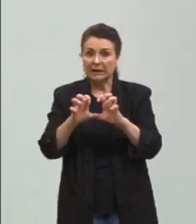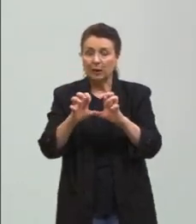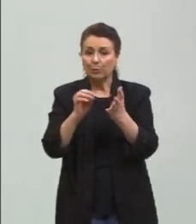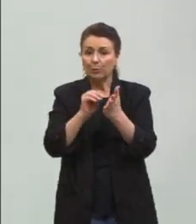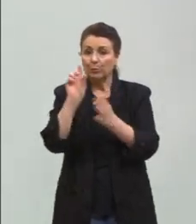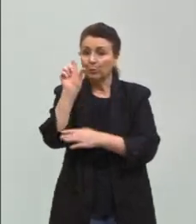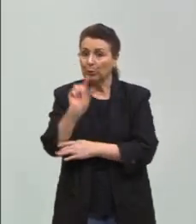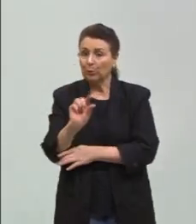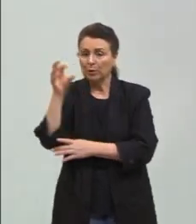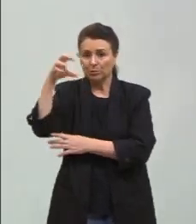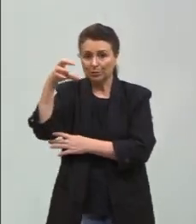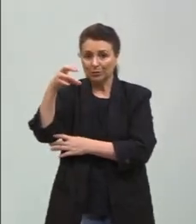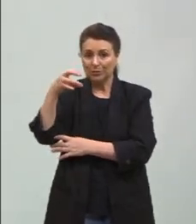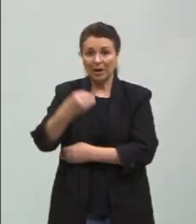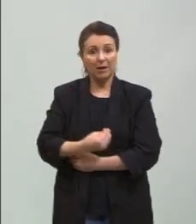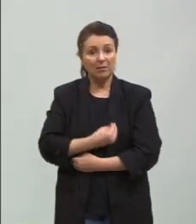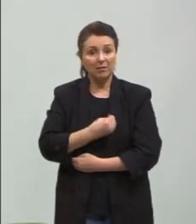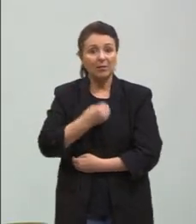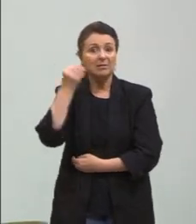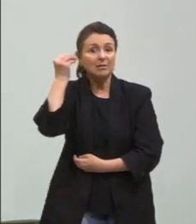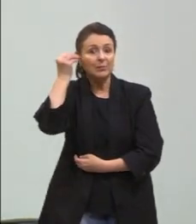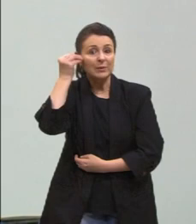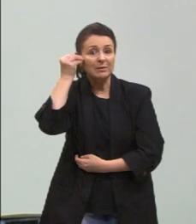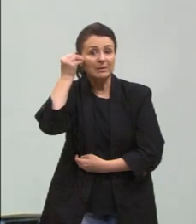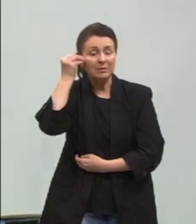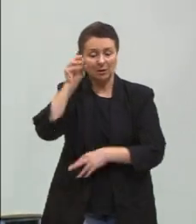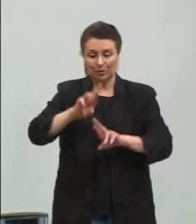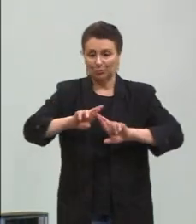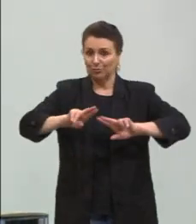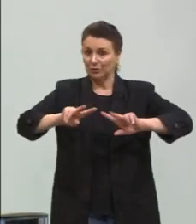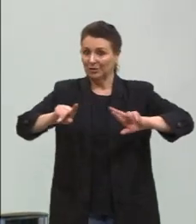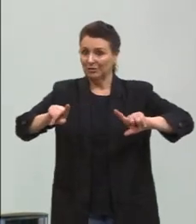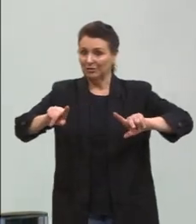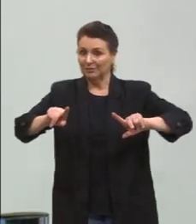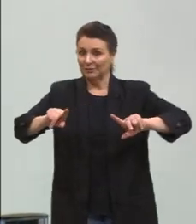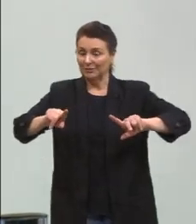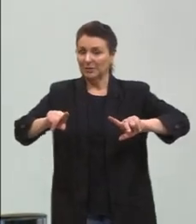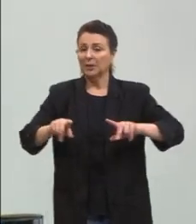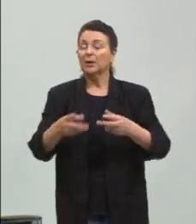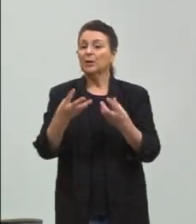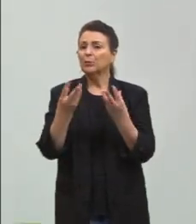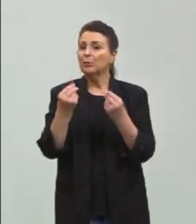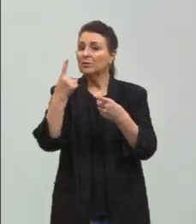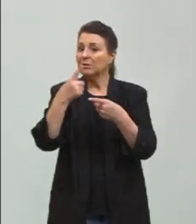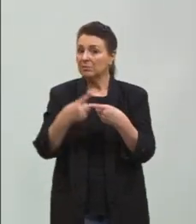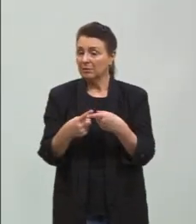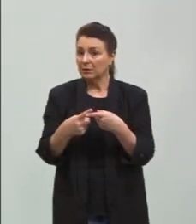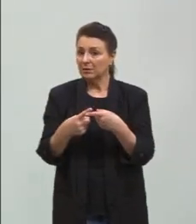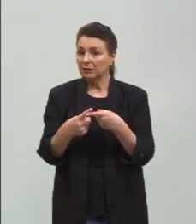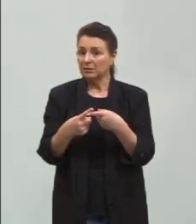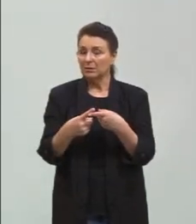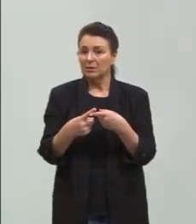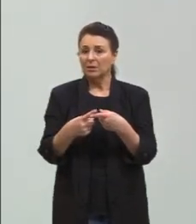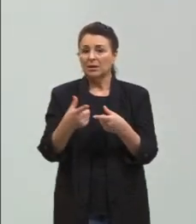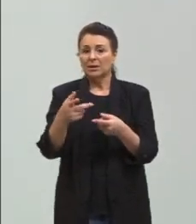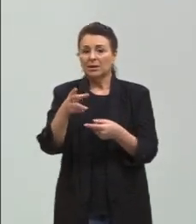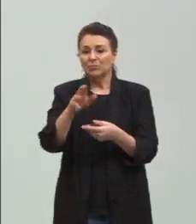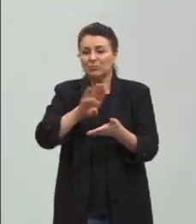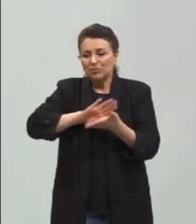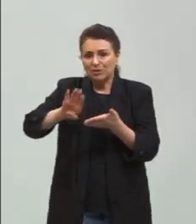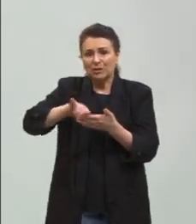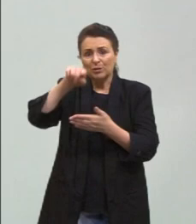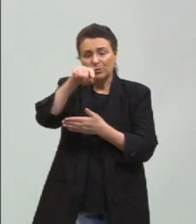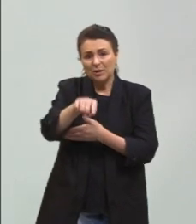tá vivência e exatamente da diferente então e muitas vezes vem né tirando isso aí